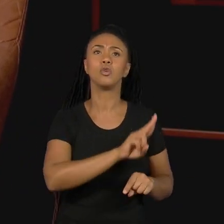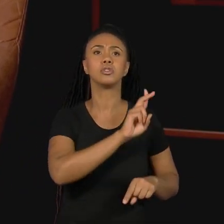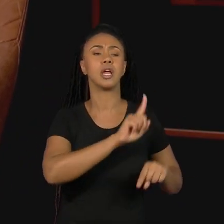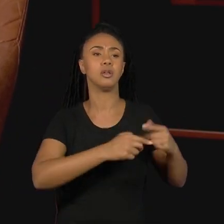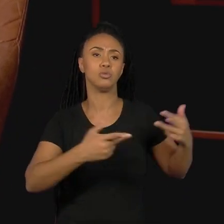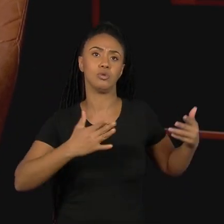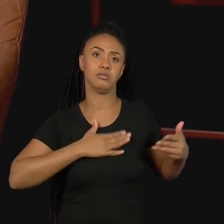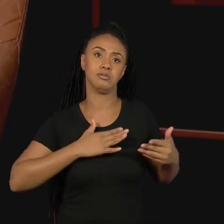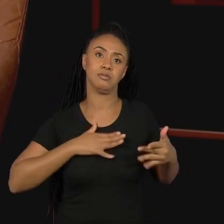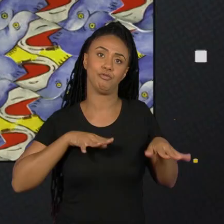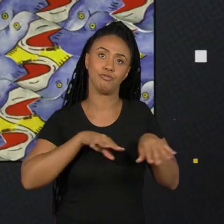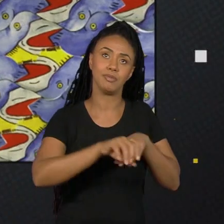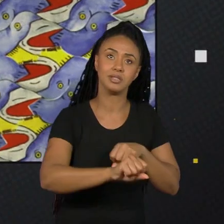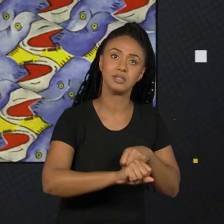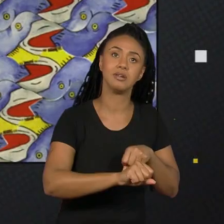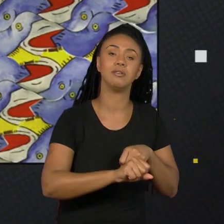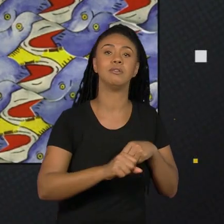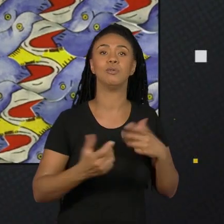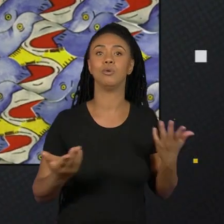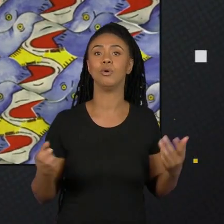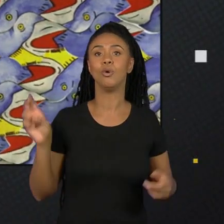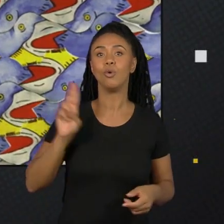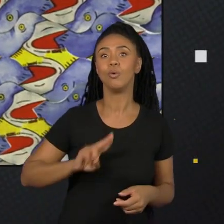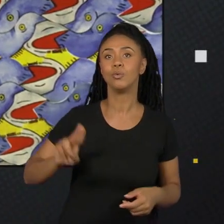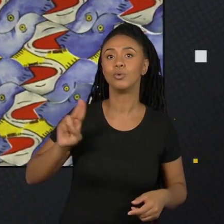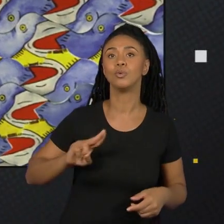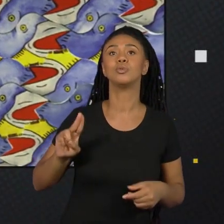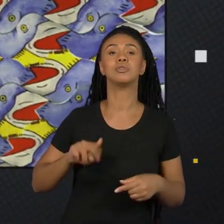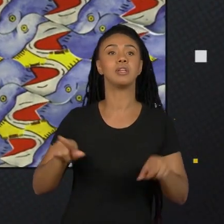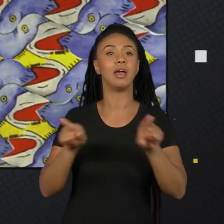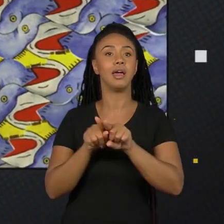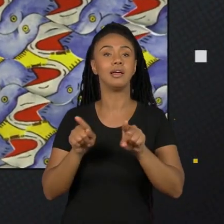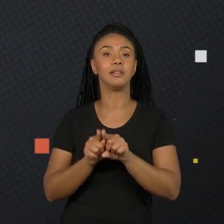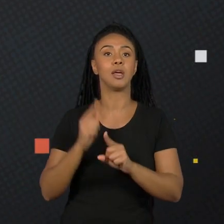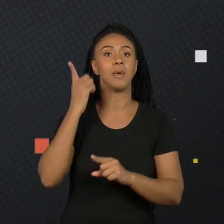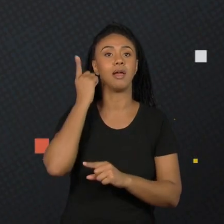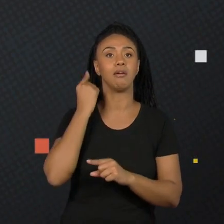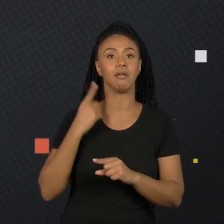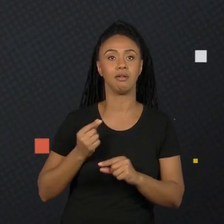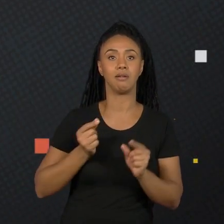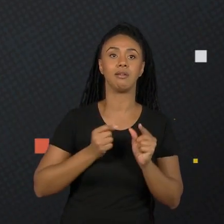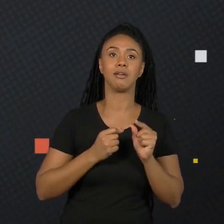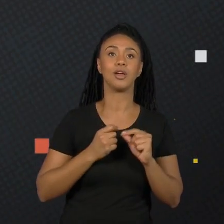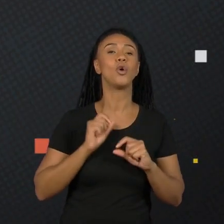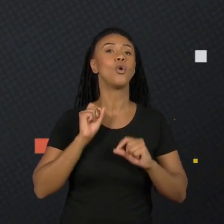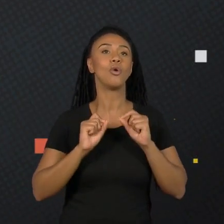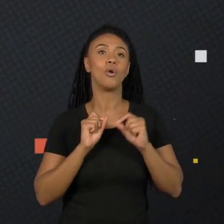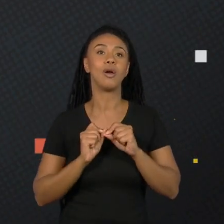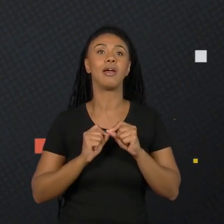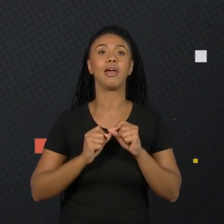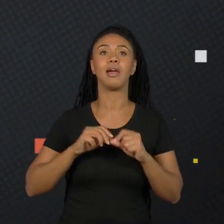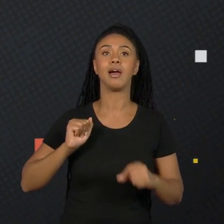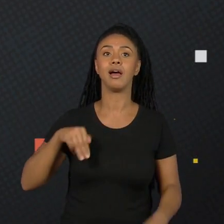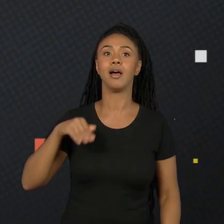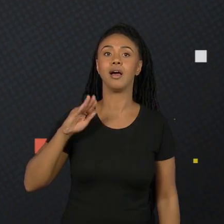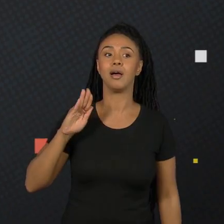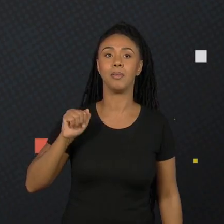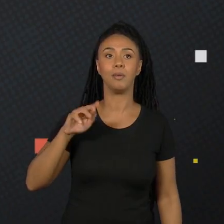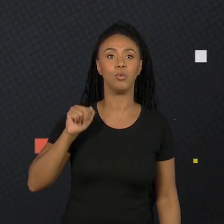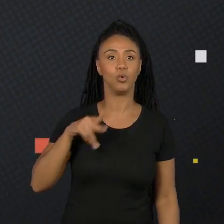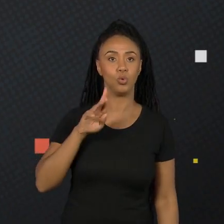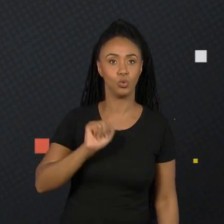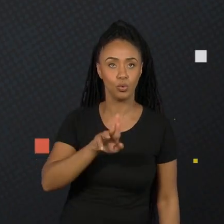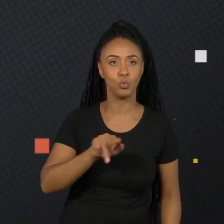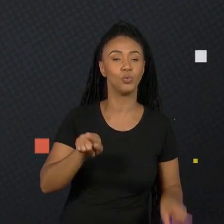formação. A questão do ladrilhamento, tem uma homenagem à Tarsila com a Bapuru, e coisas básicas. Ele é um mural muito